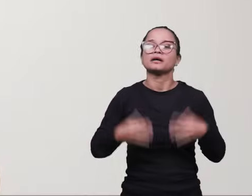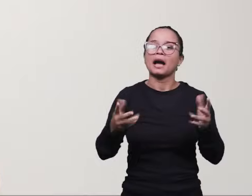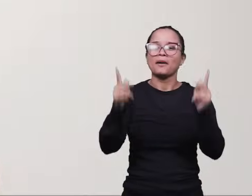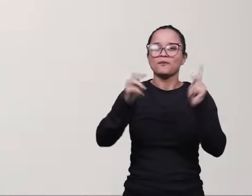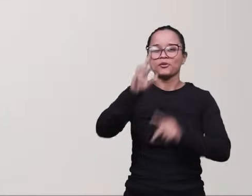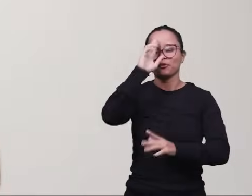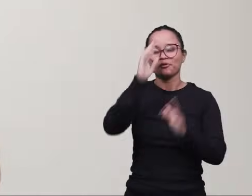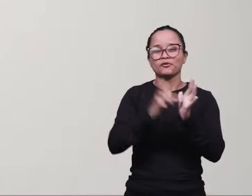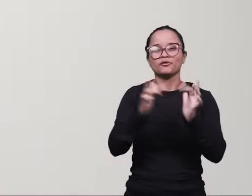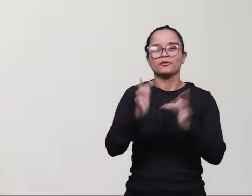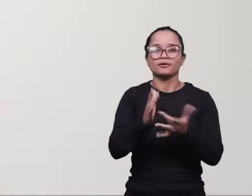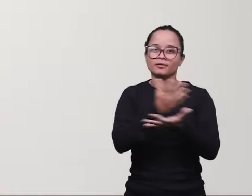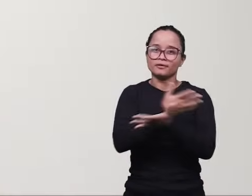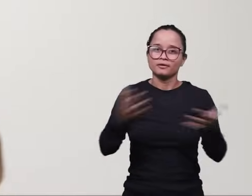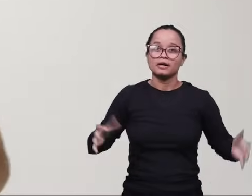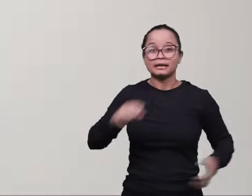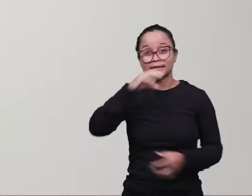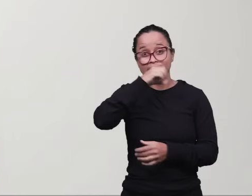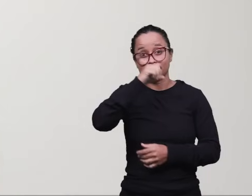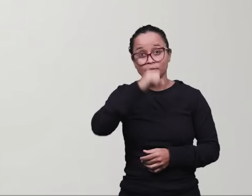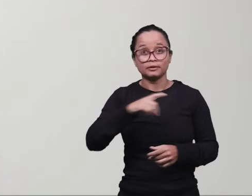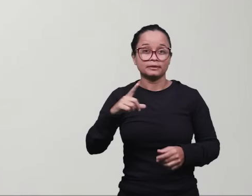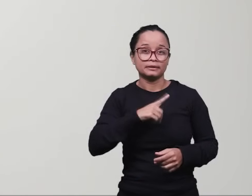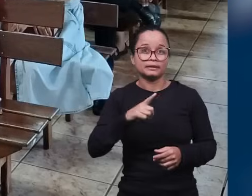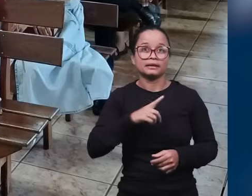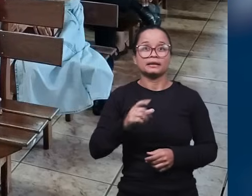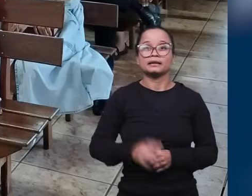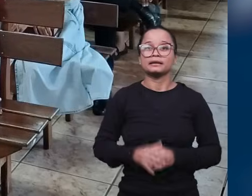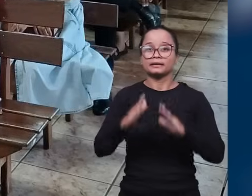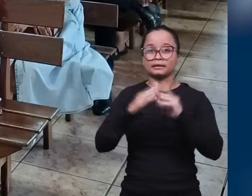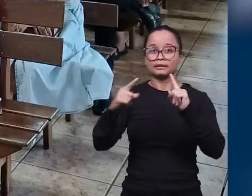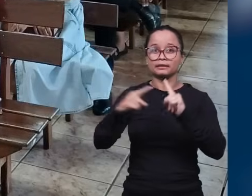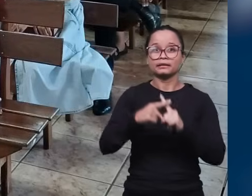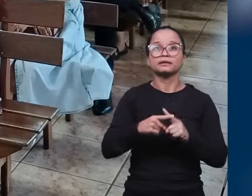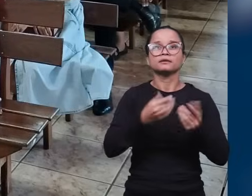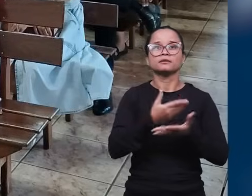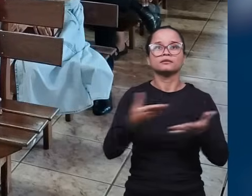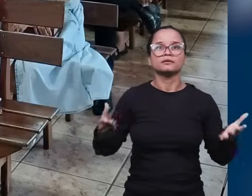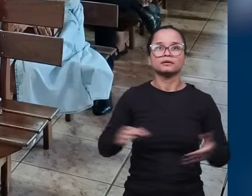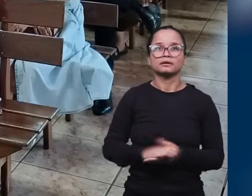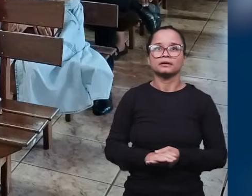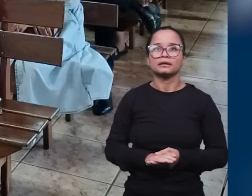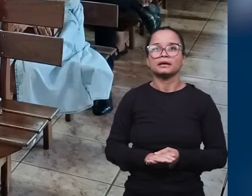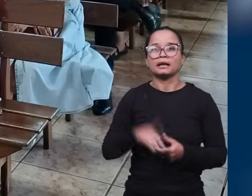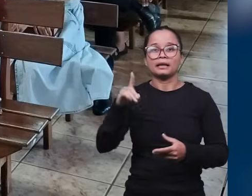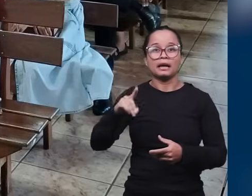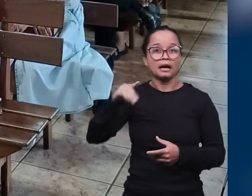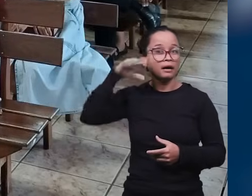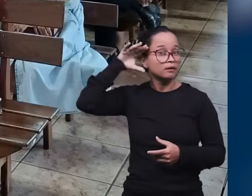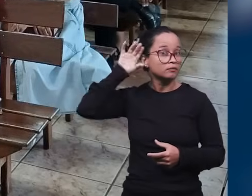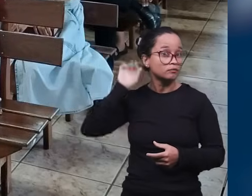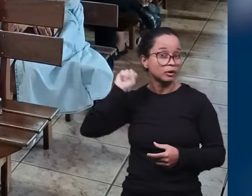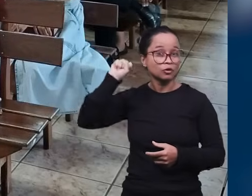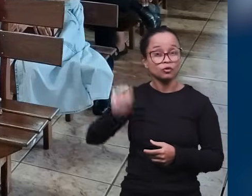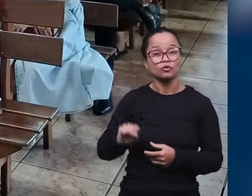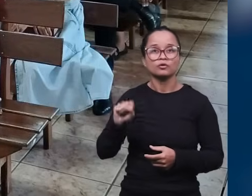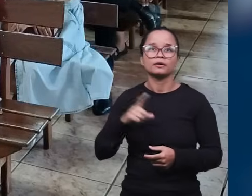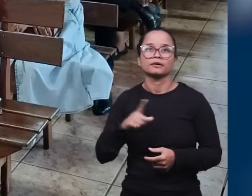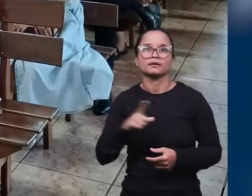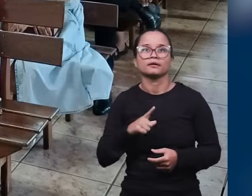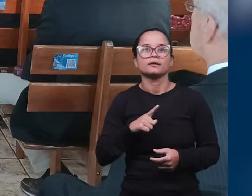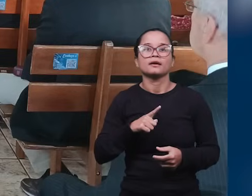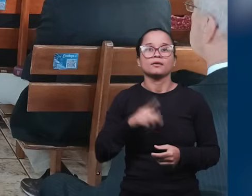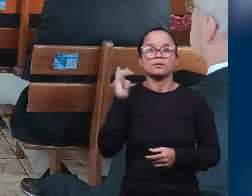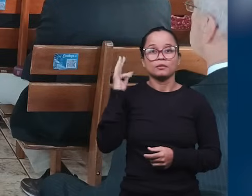paz do Senhor Jesus e os irmãos Jorge e demais irmãos ouvintes. No sábado foi realizado na ICM a Mambaí em Campo Grande e Mato Grosso do Sul uma madrugada